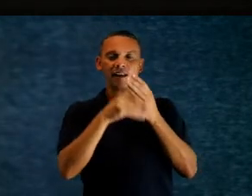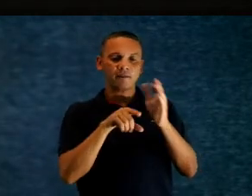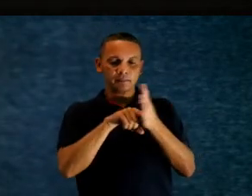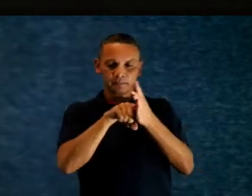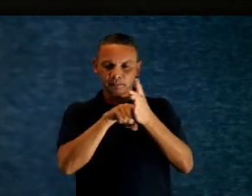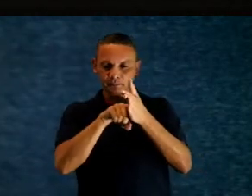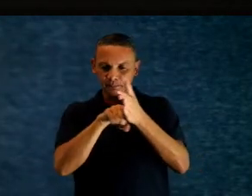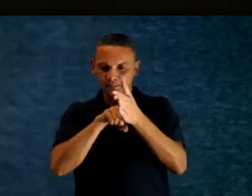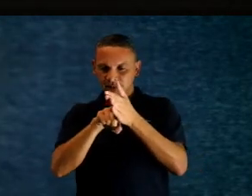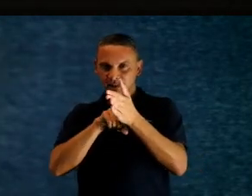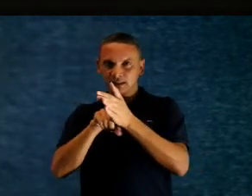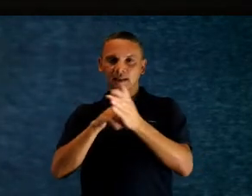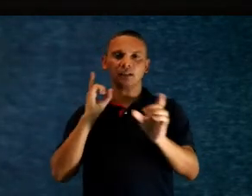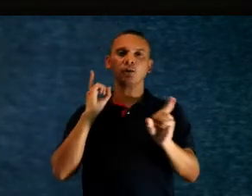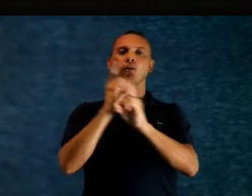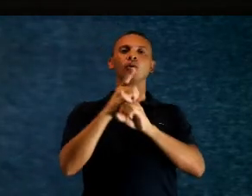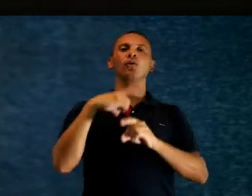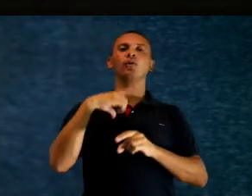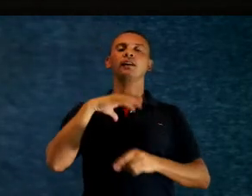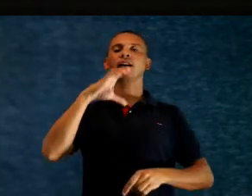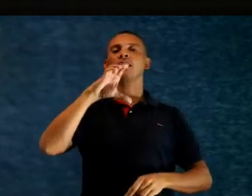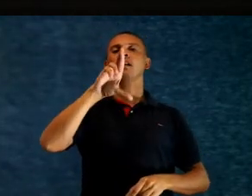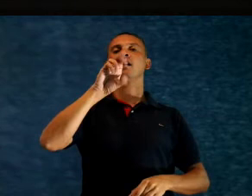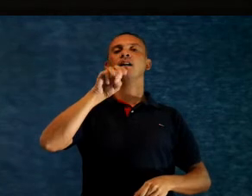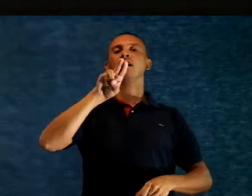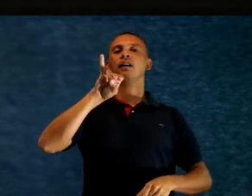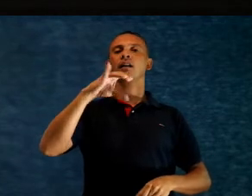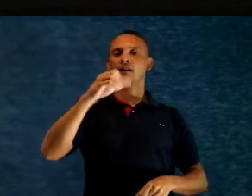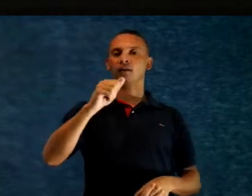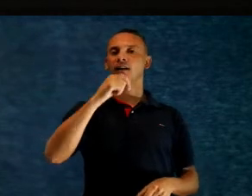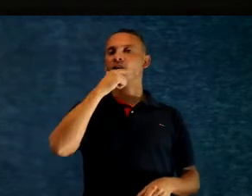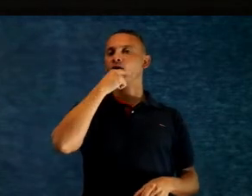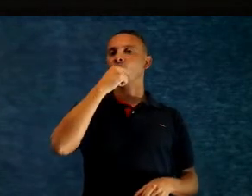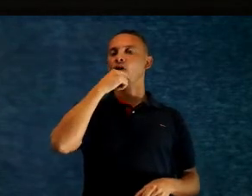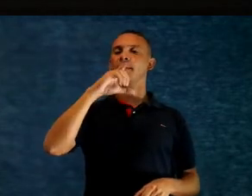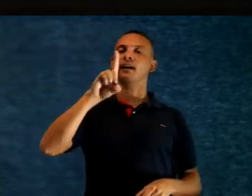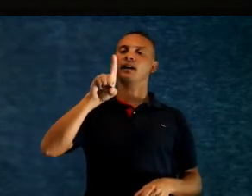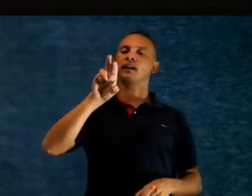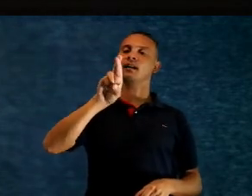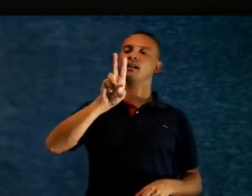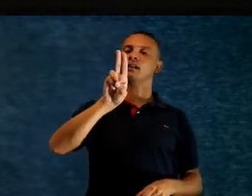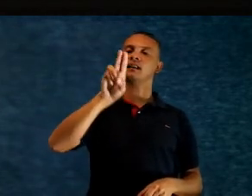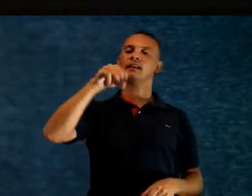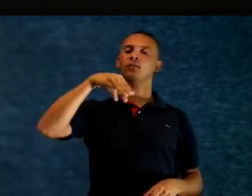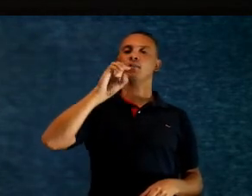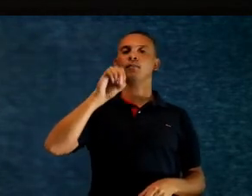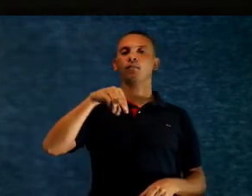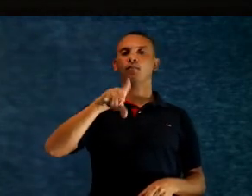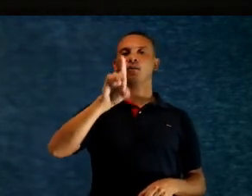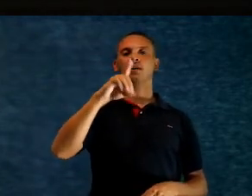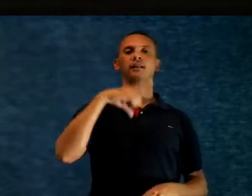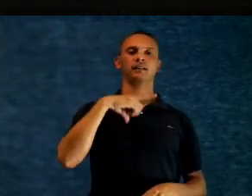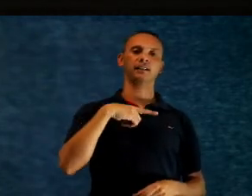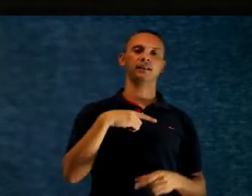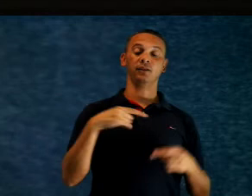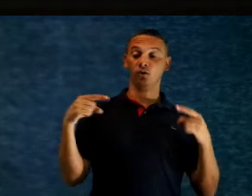Vargas. Então, Getúlio Vargas, meses antes do suicídio, né, em 24 de agosto de 1954, Getúlio